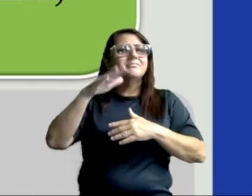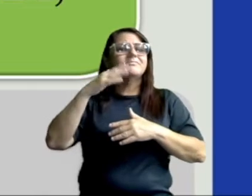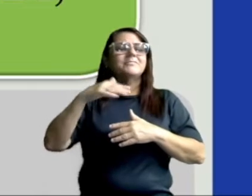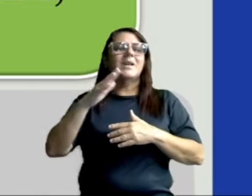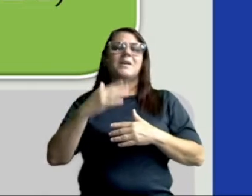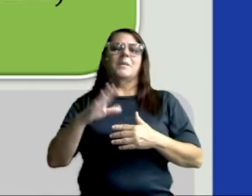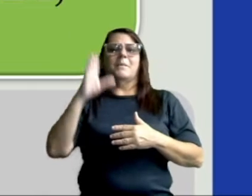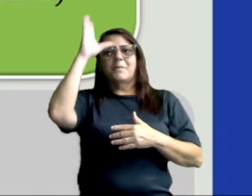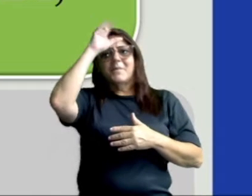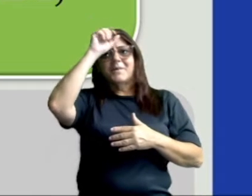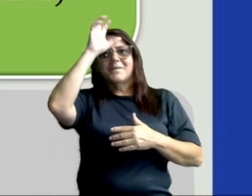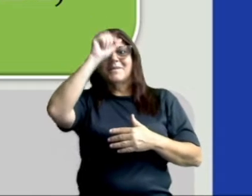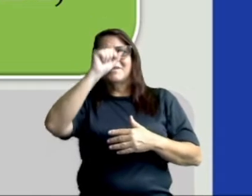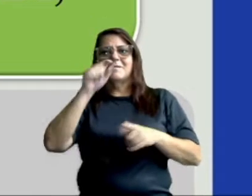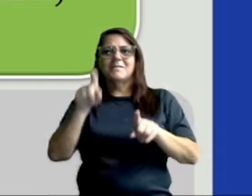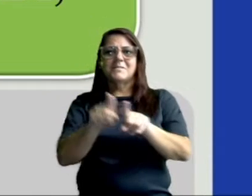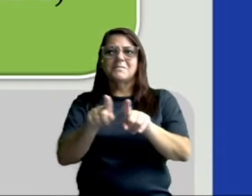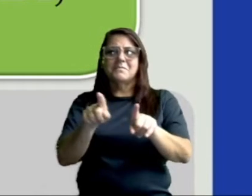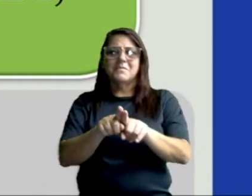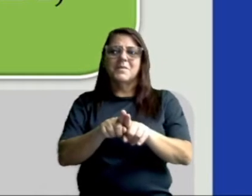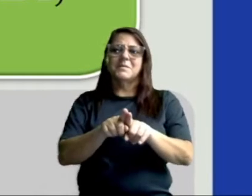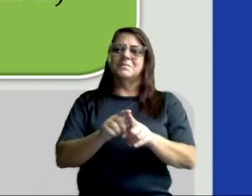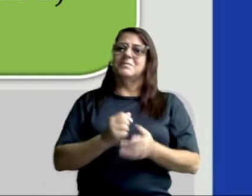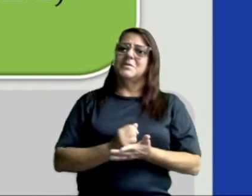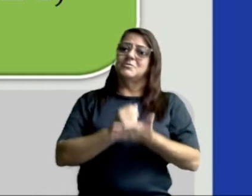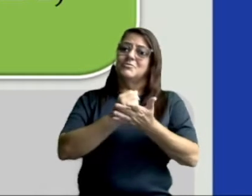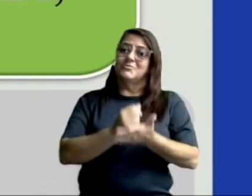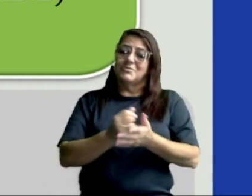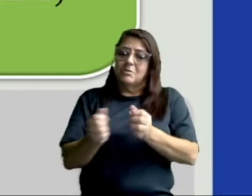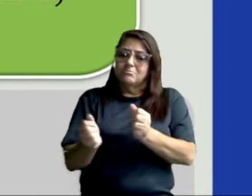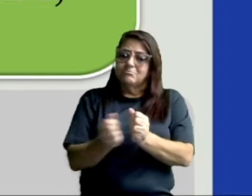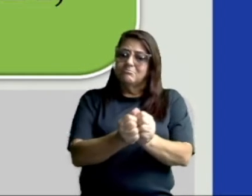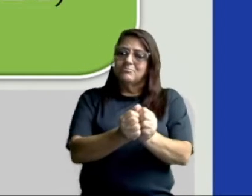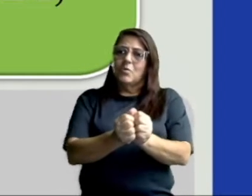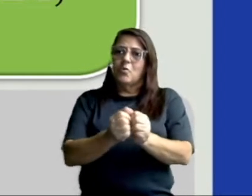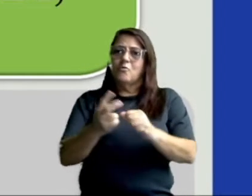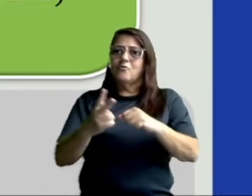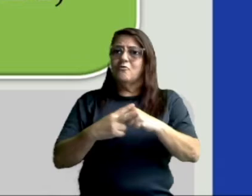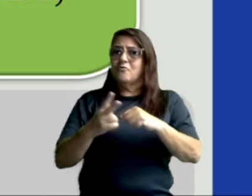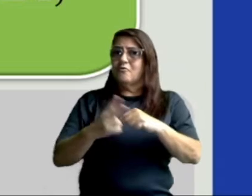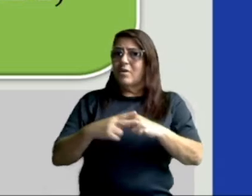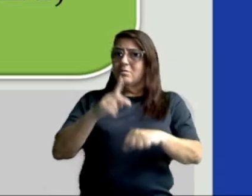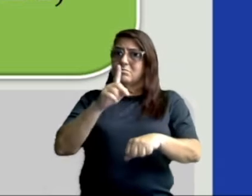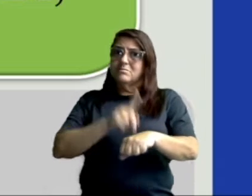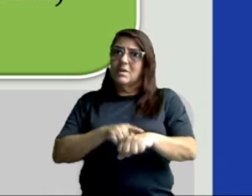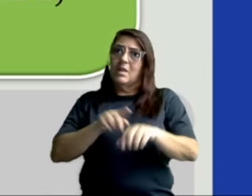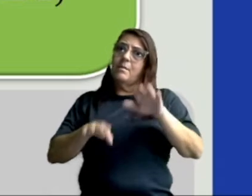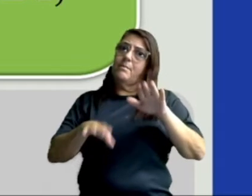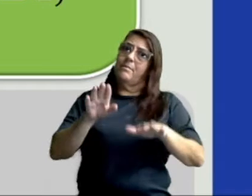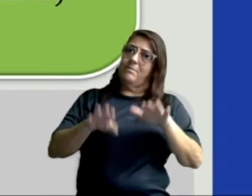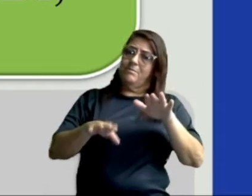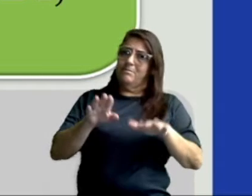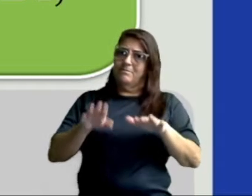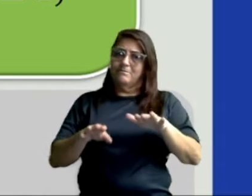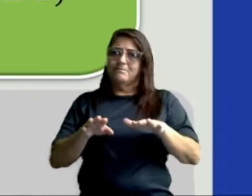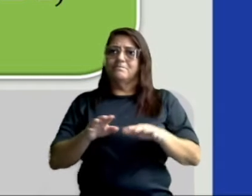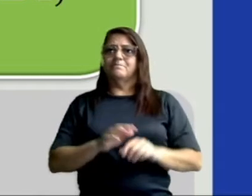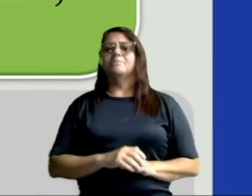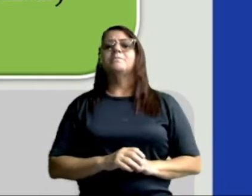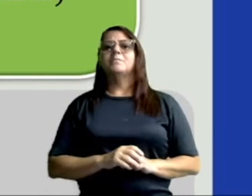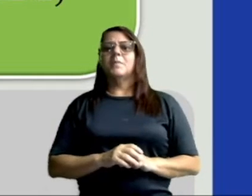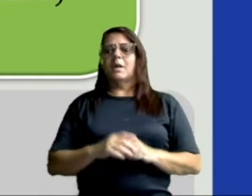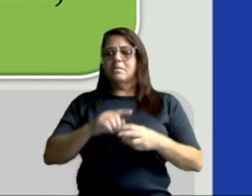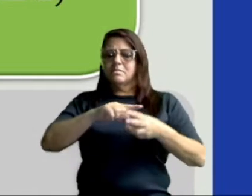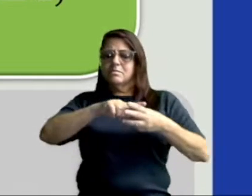ele também pode fazer um papel de auxiliar, dependendo do tempo verbal que ele estiver. E também